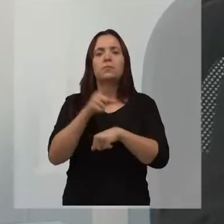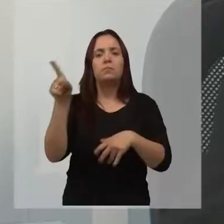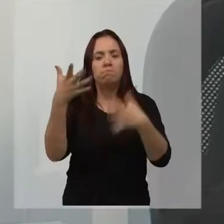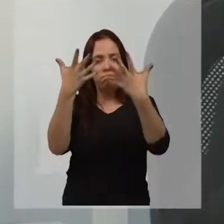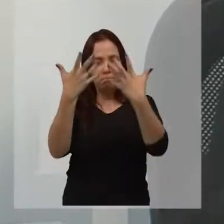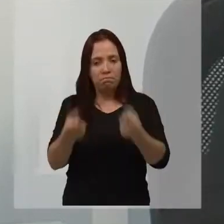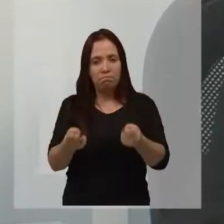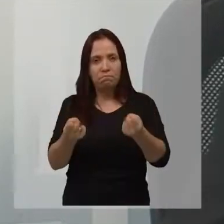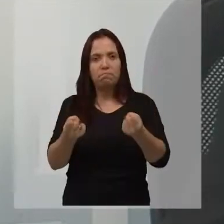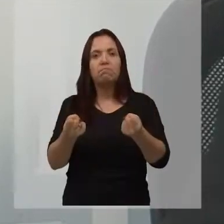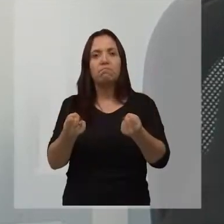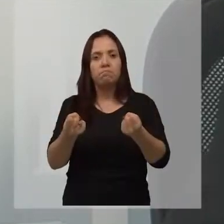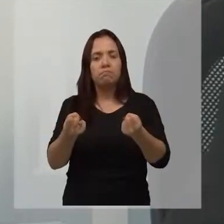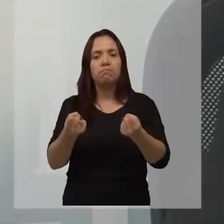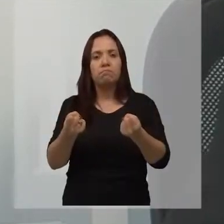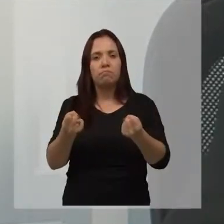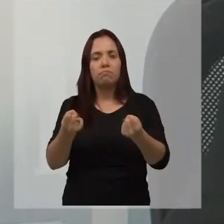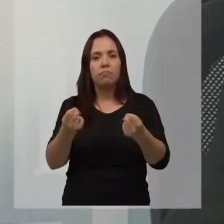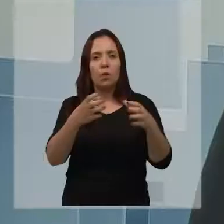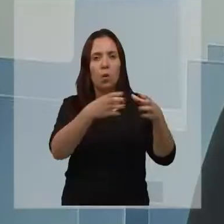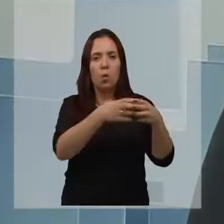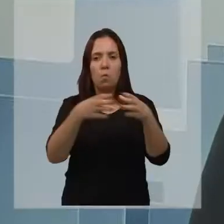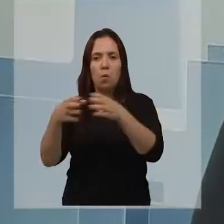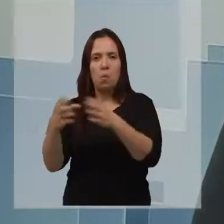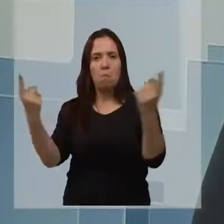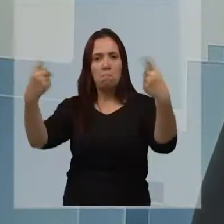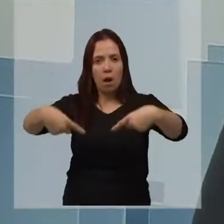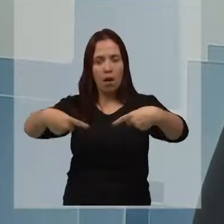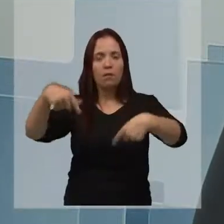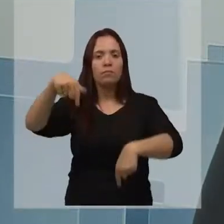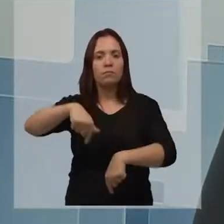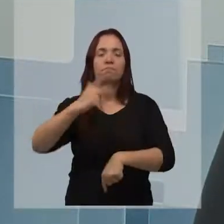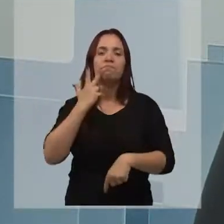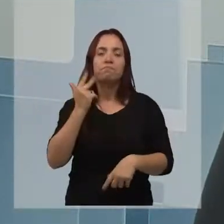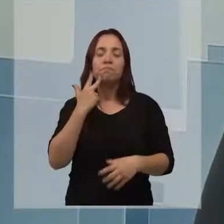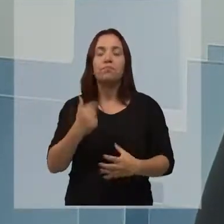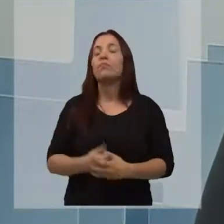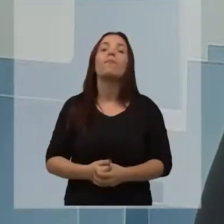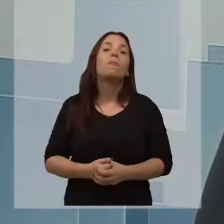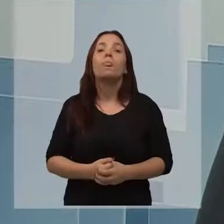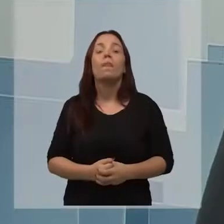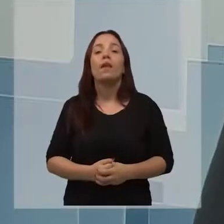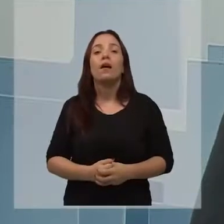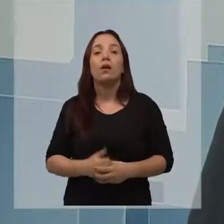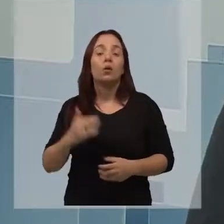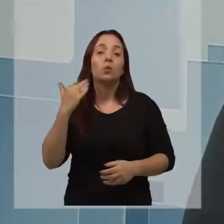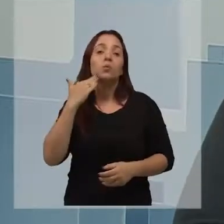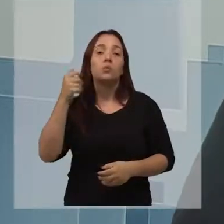tráfico dentro de Fortaleza. Olha, a gente está nesse assunto, o juiz que transferiu o Marcola,